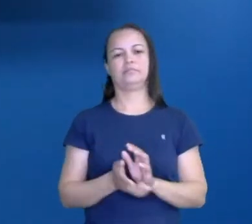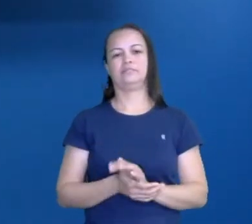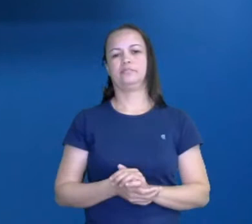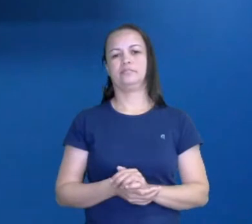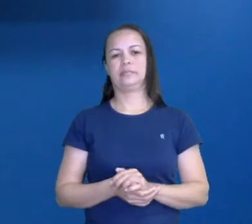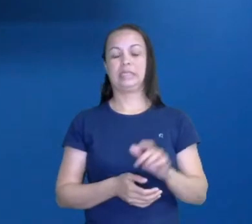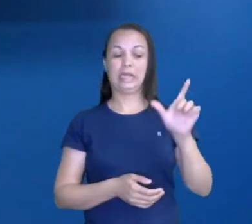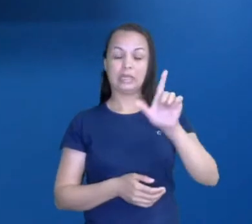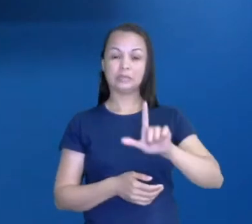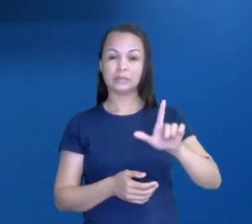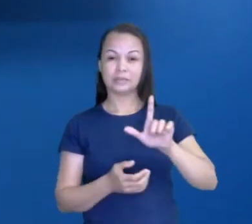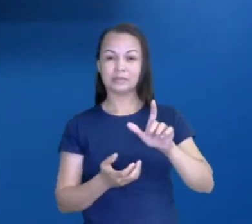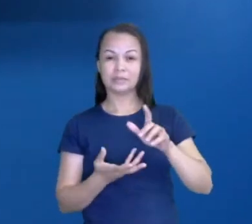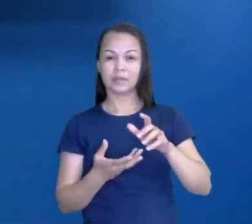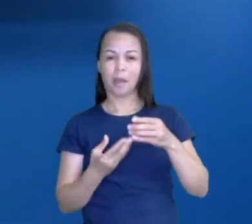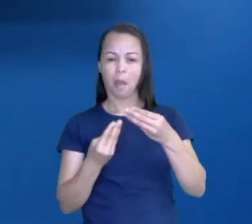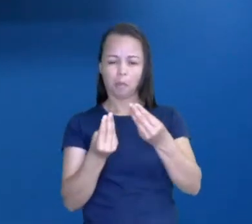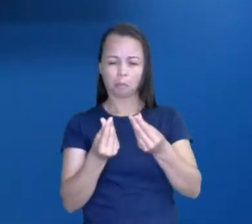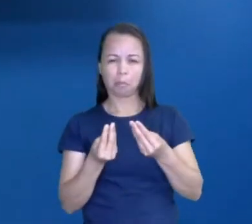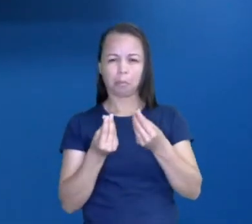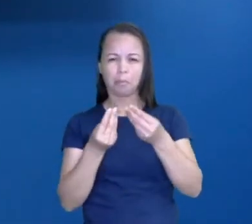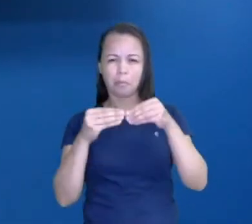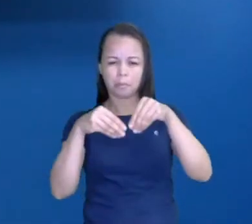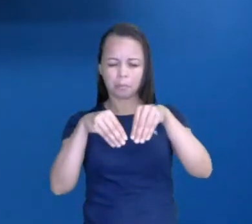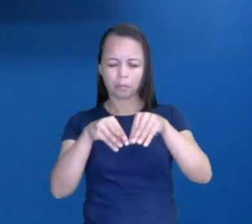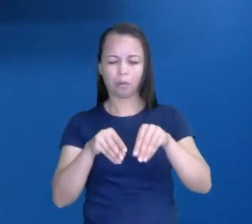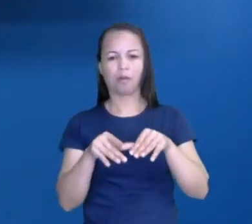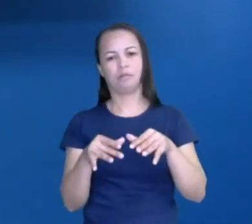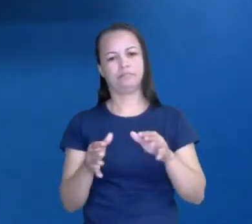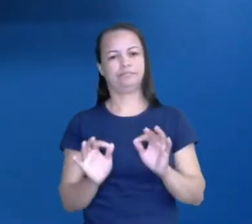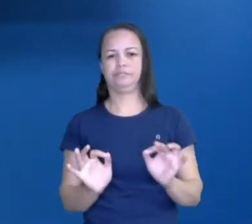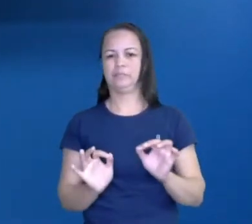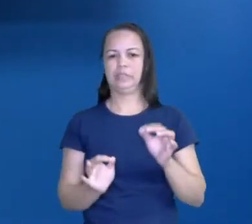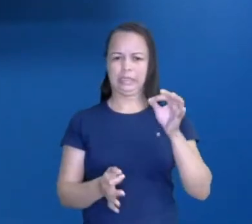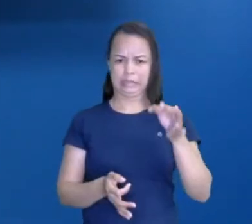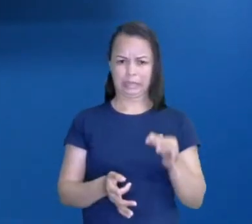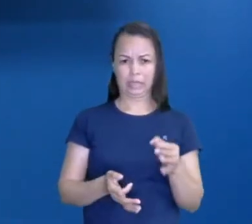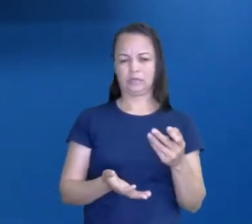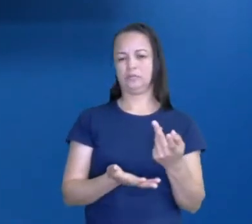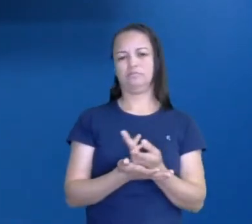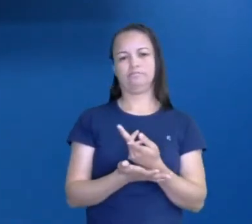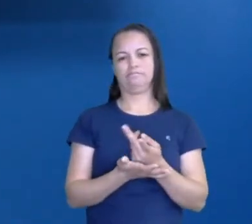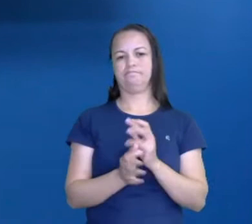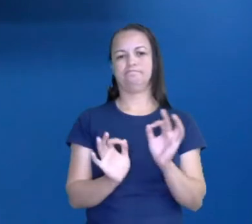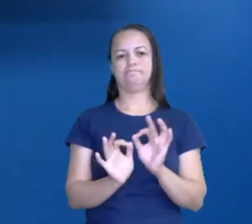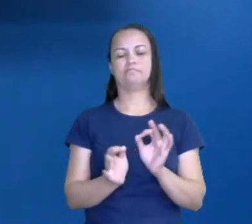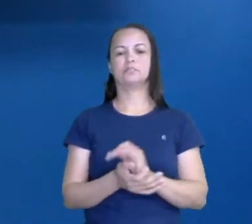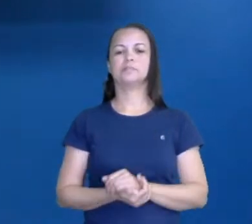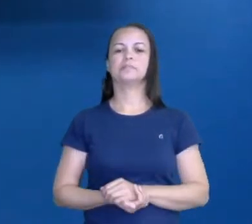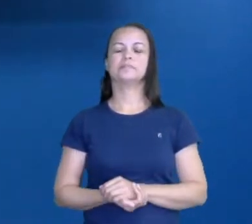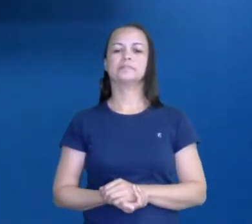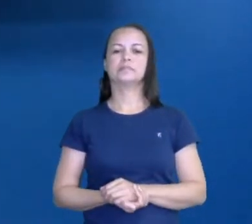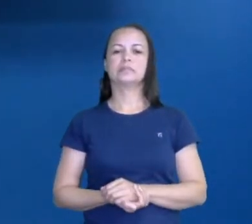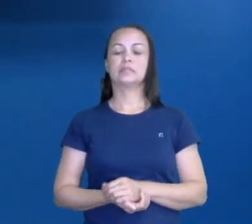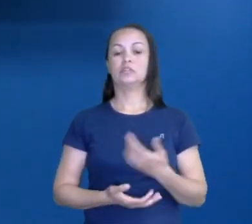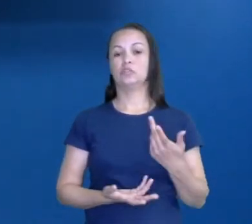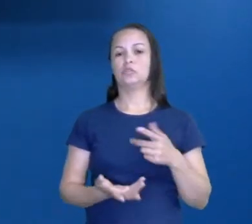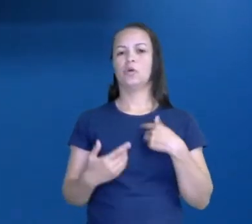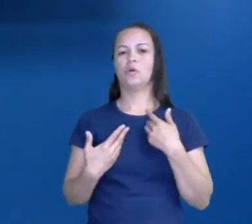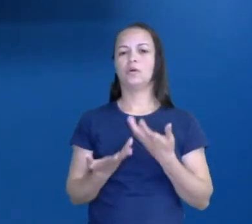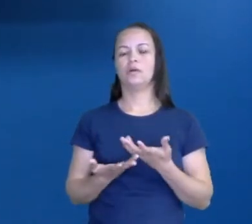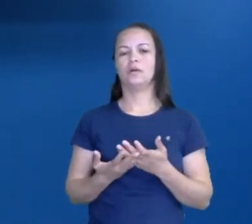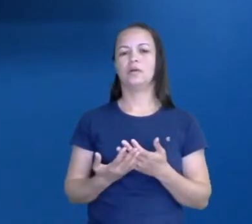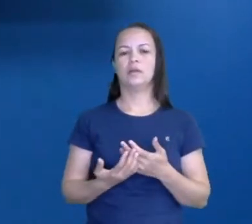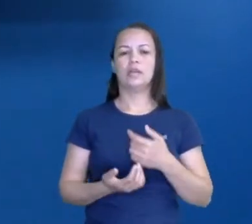não estaria certa, né? Porém, sim, estou só o pó, quer dizer,